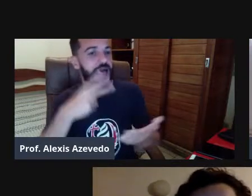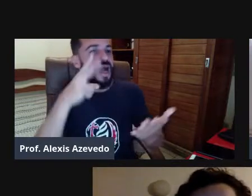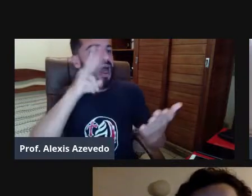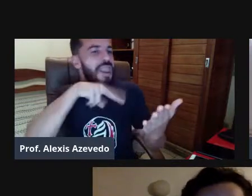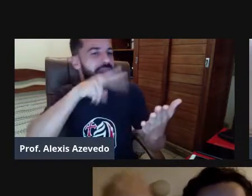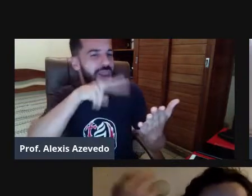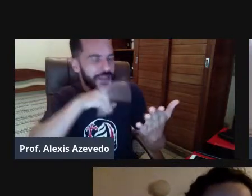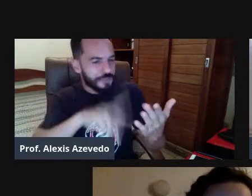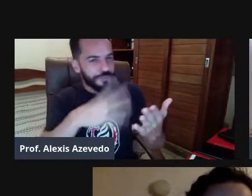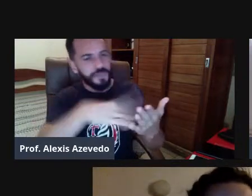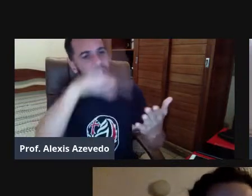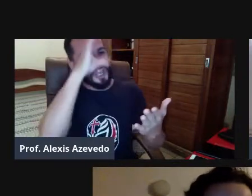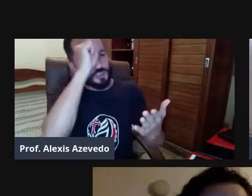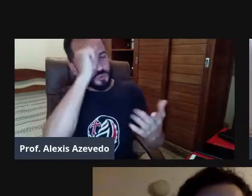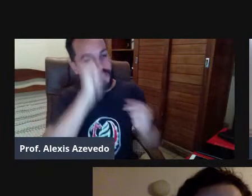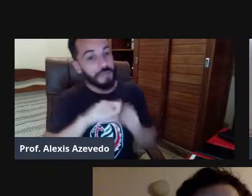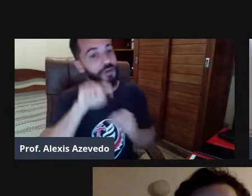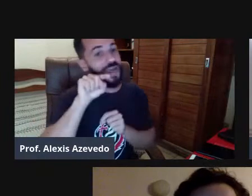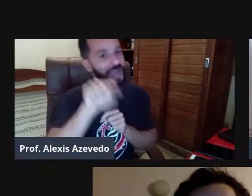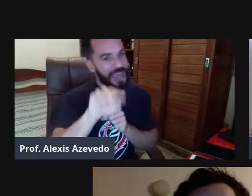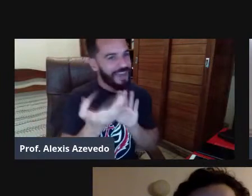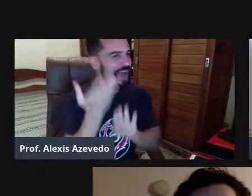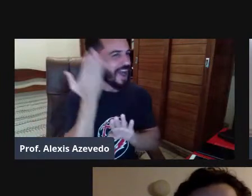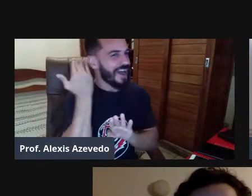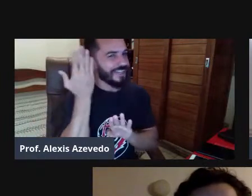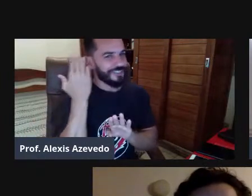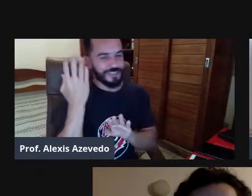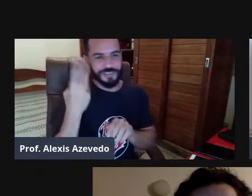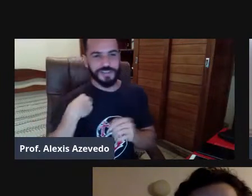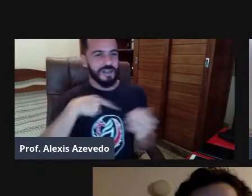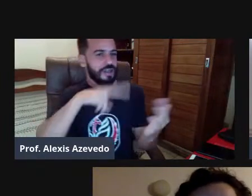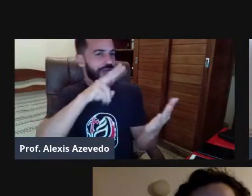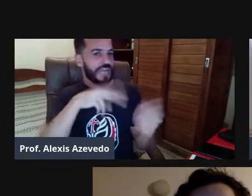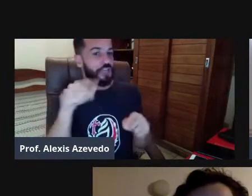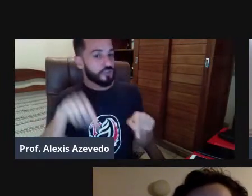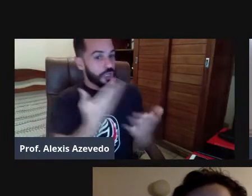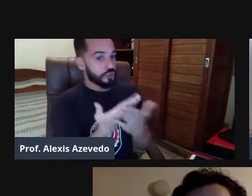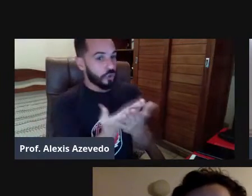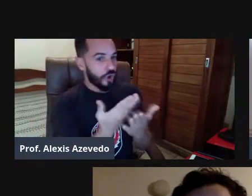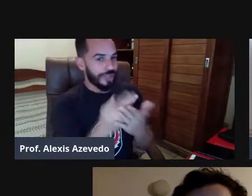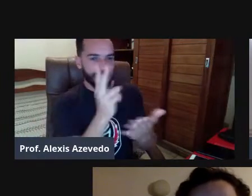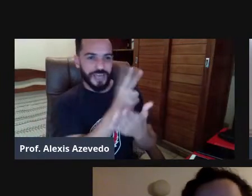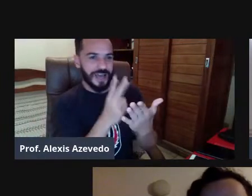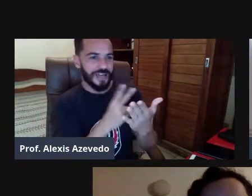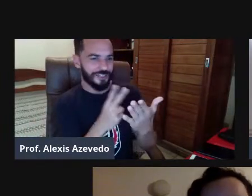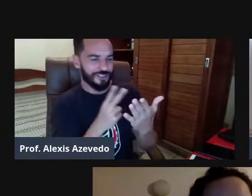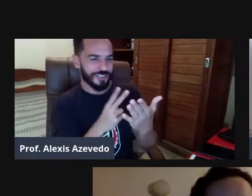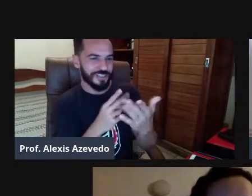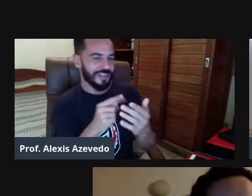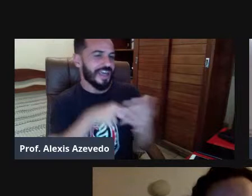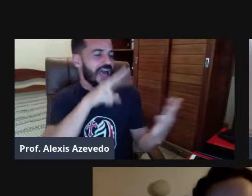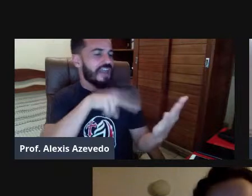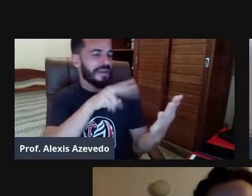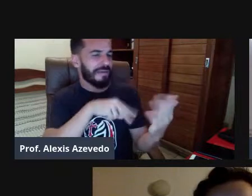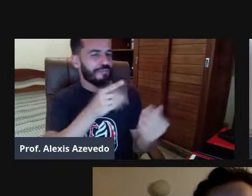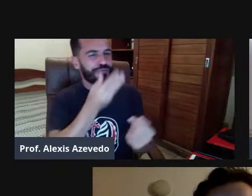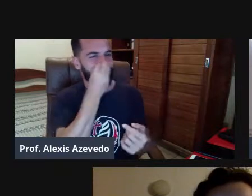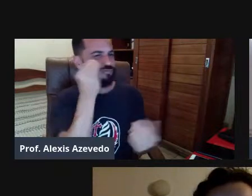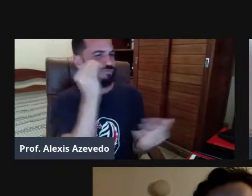uma época que a gente não lia e estudava dentro da escola de arte. Eu formei na Belas Artes em